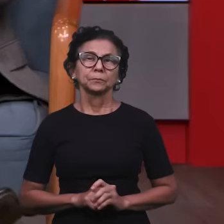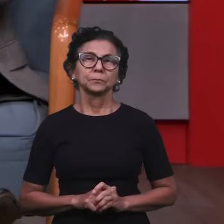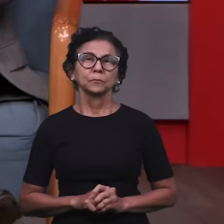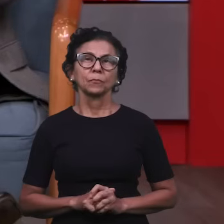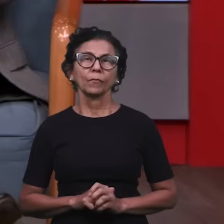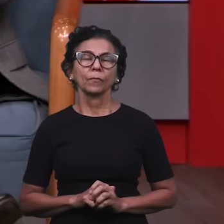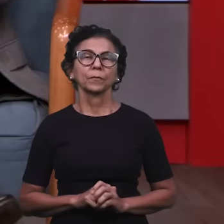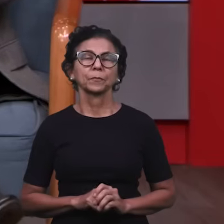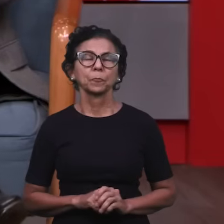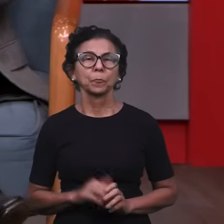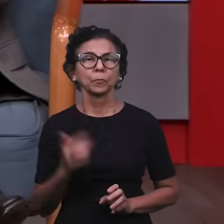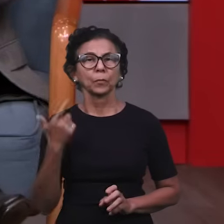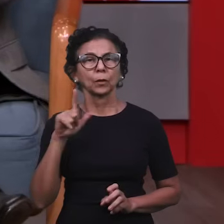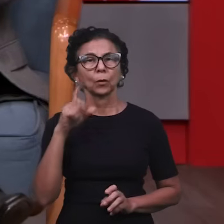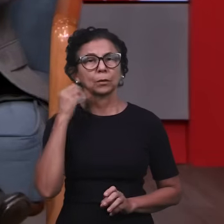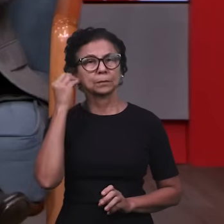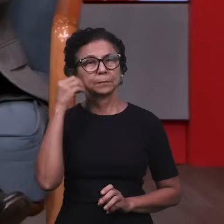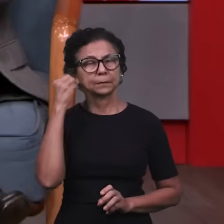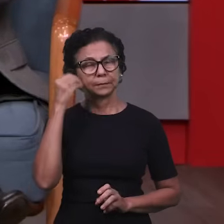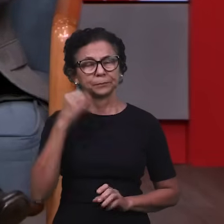uma segunda experiência.